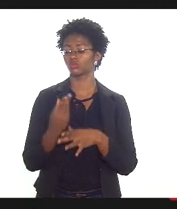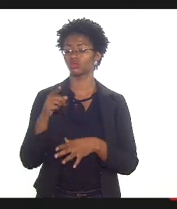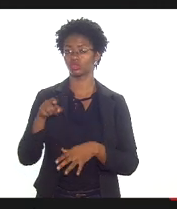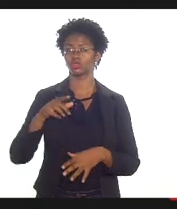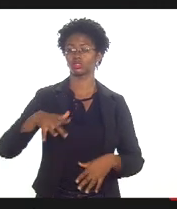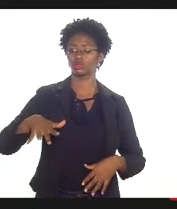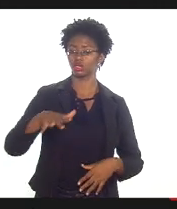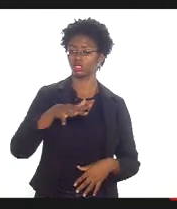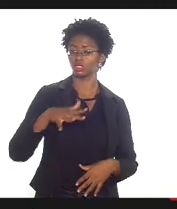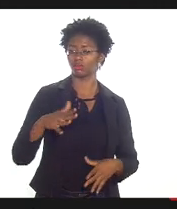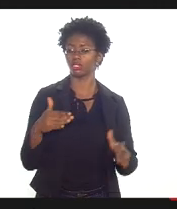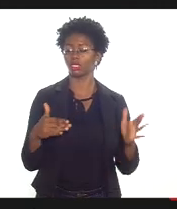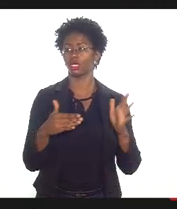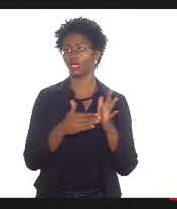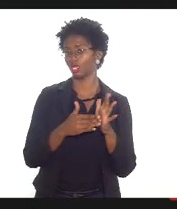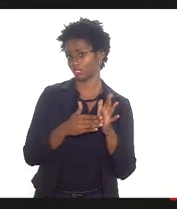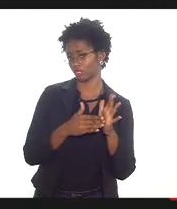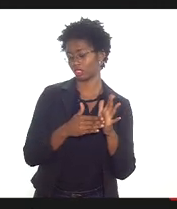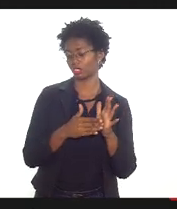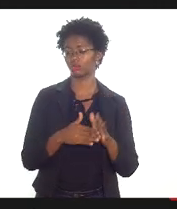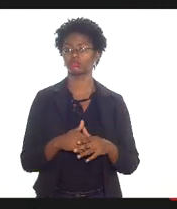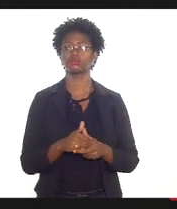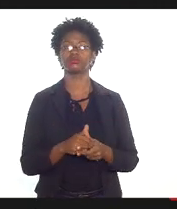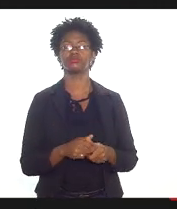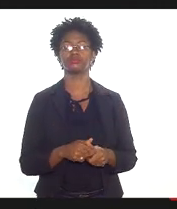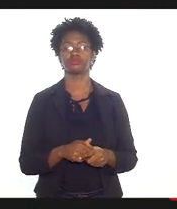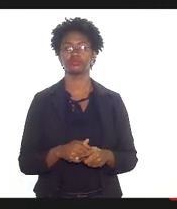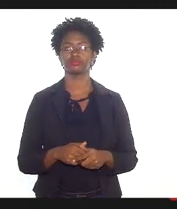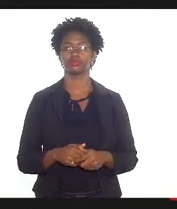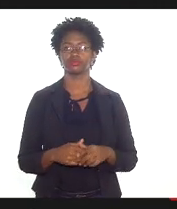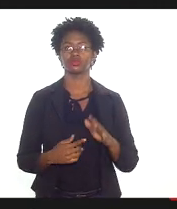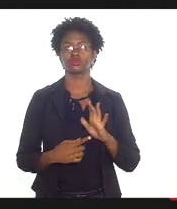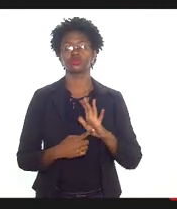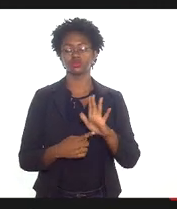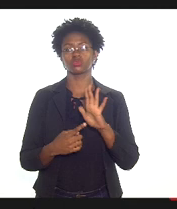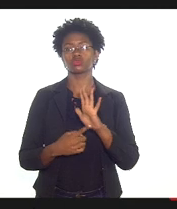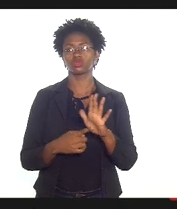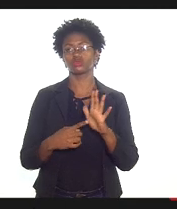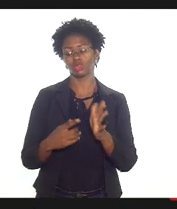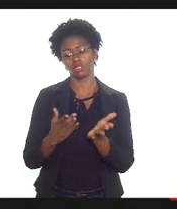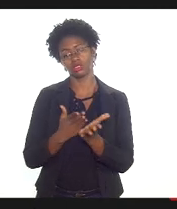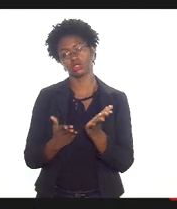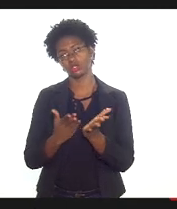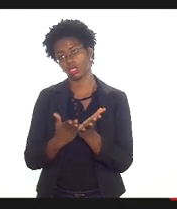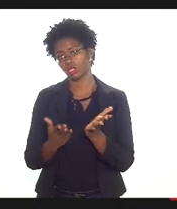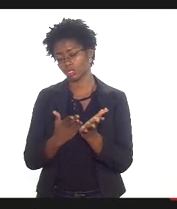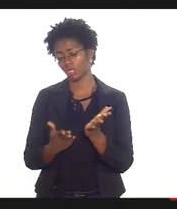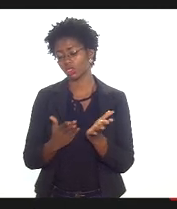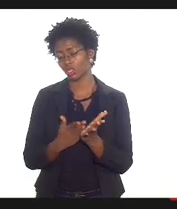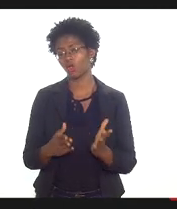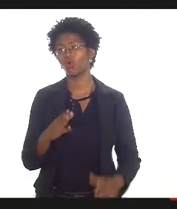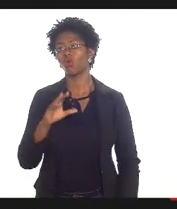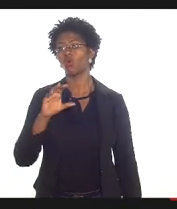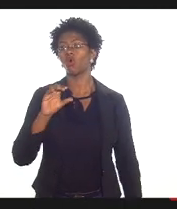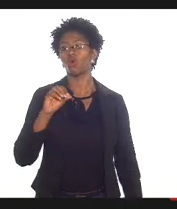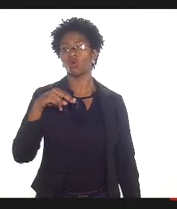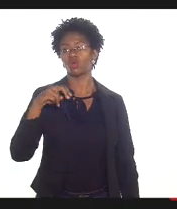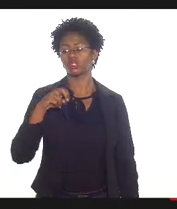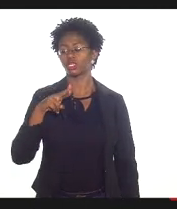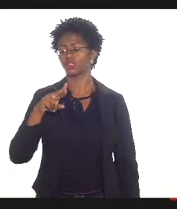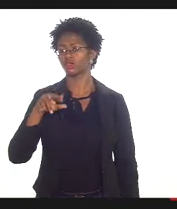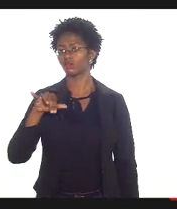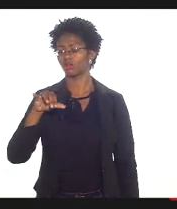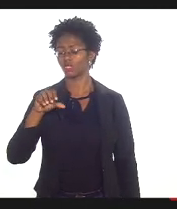campo afeto ao regime do excedente da sessão onerosa e da partilha desde o primeiro dia do